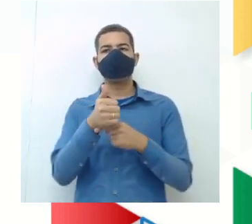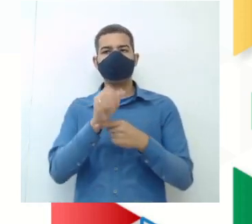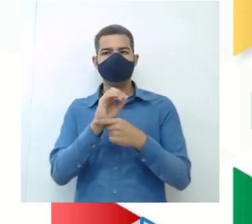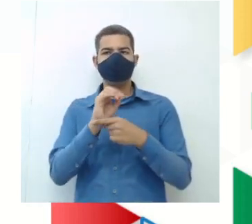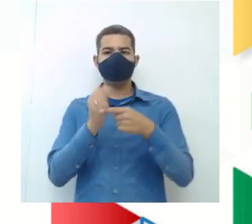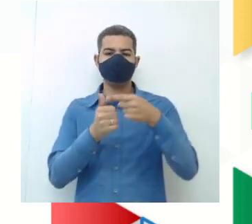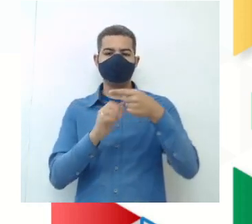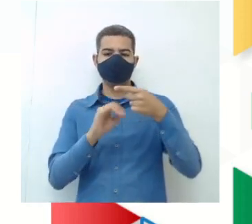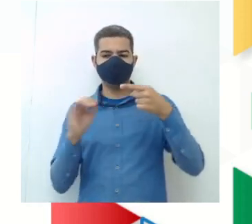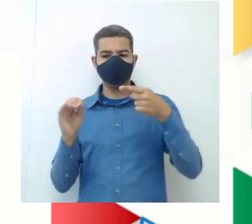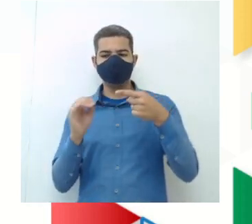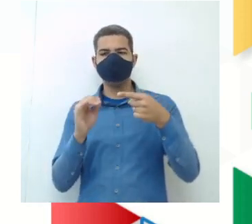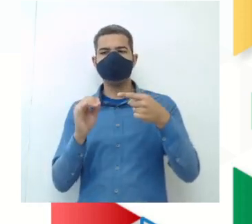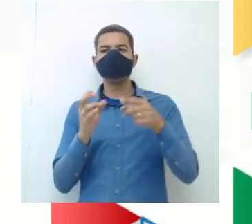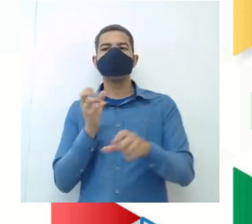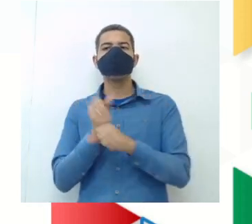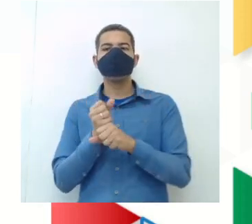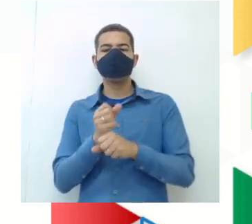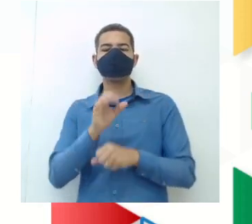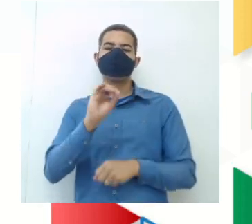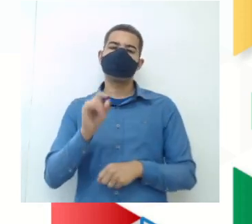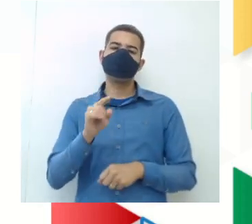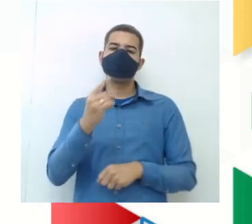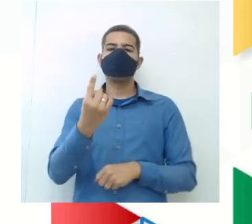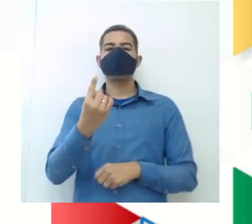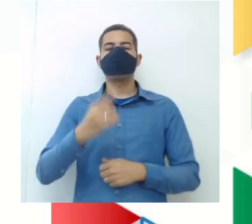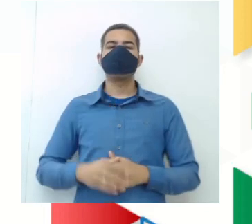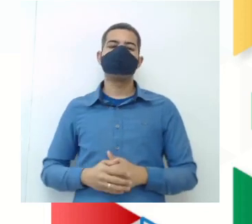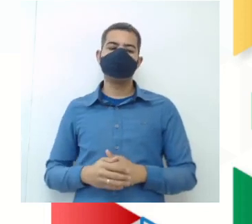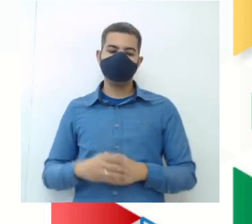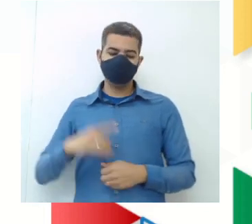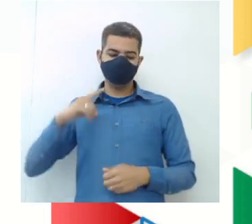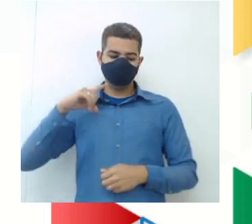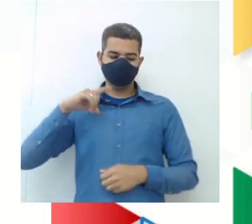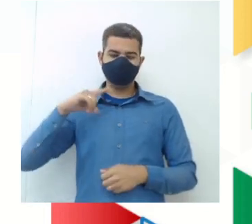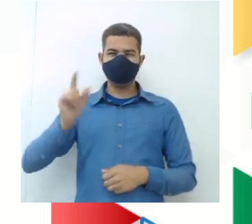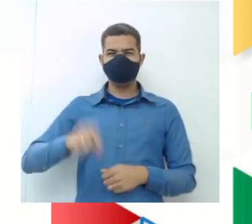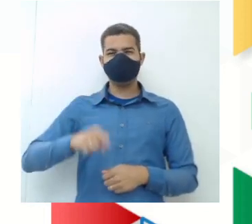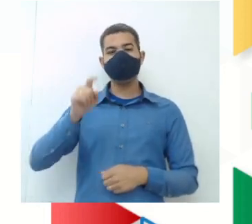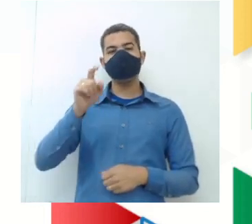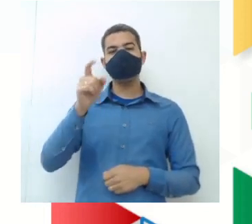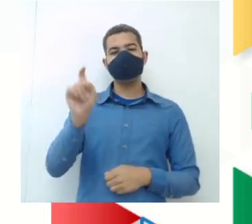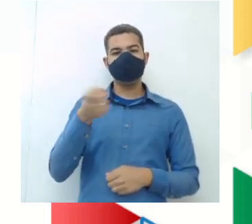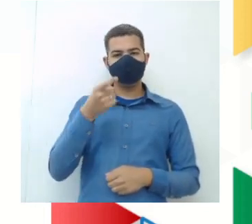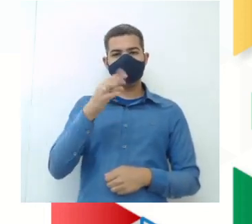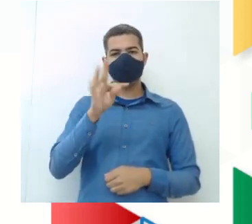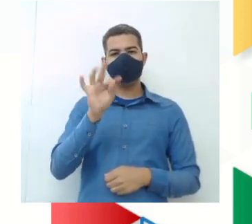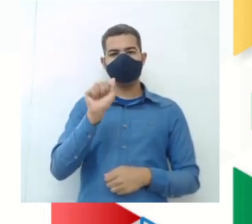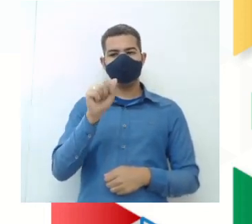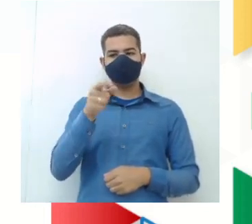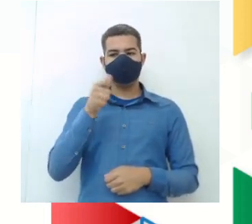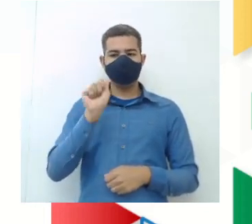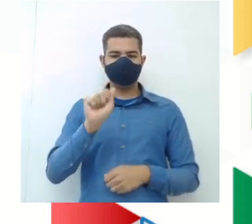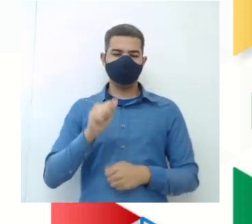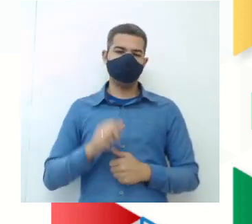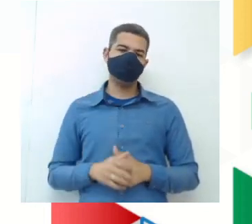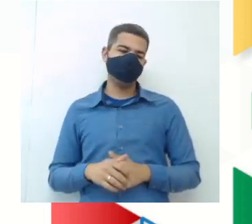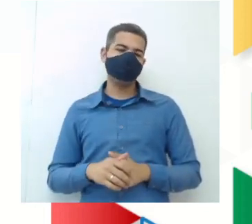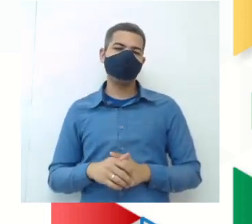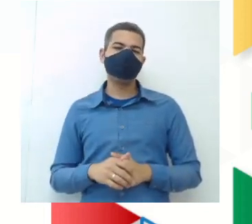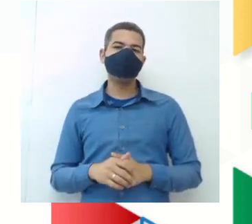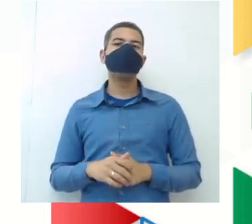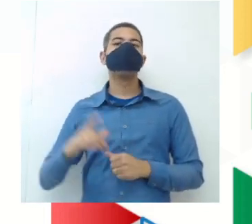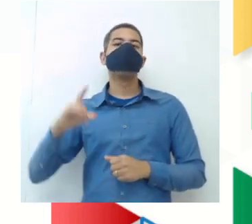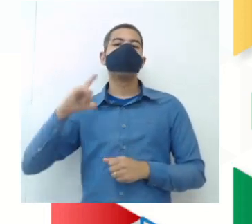100, quanto é que dá? 0,1. Isso é taxa. Isso representa a taxa